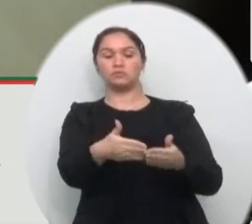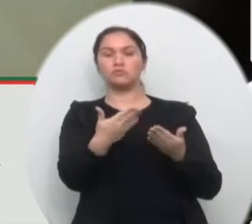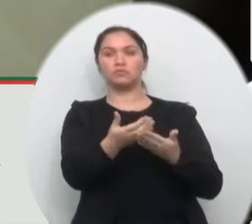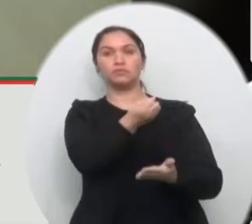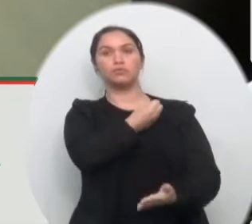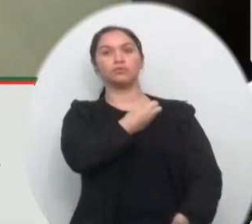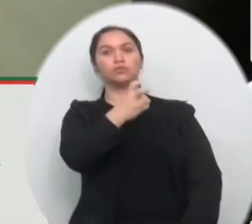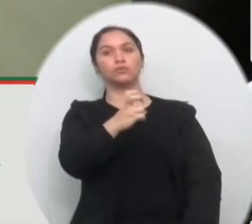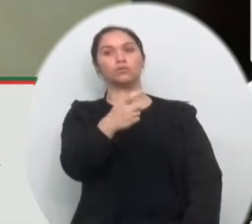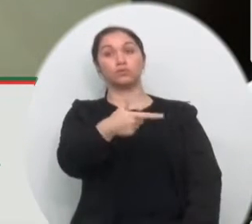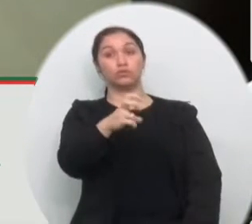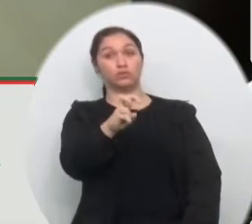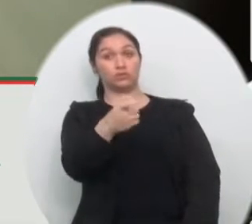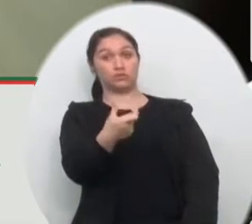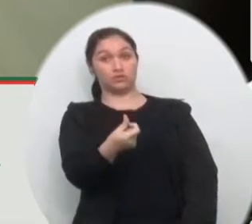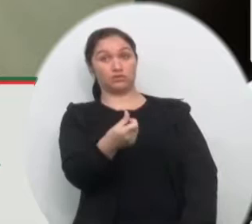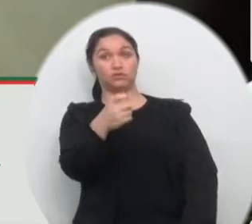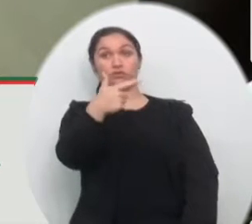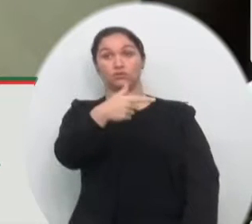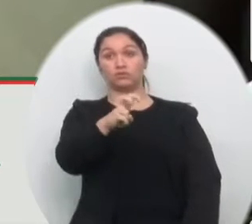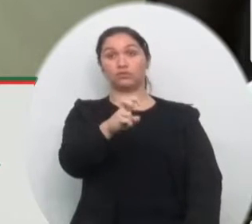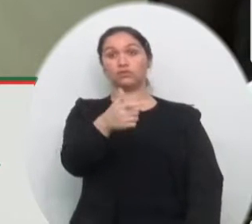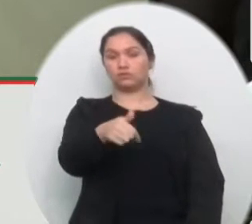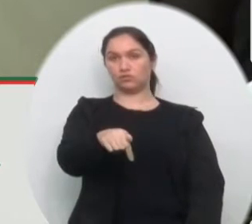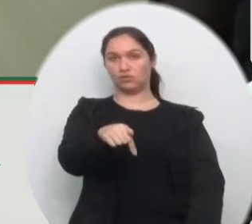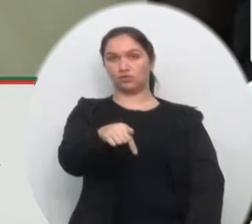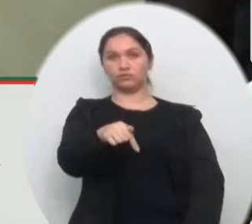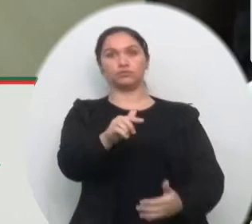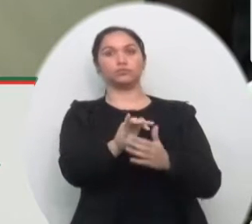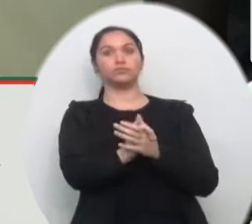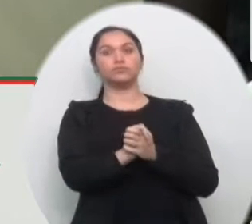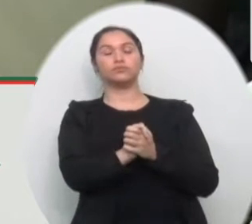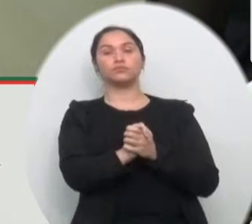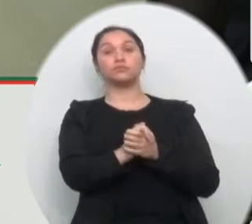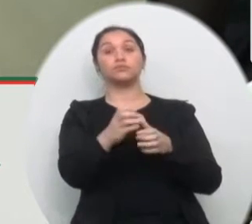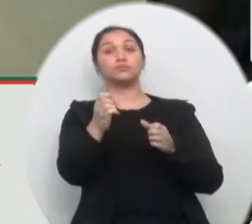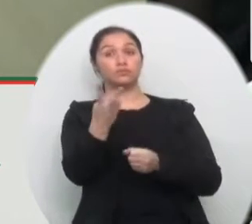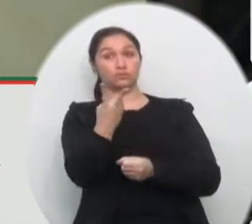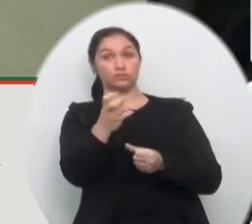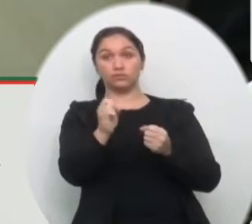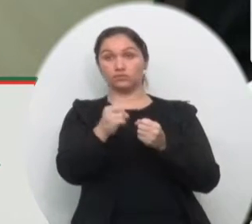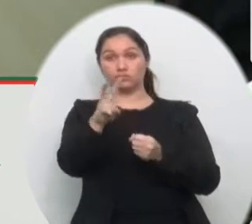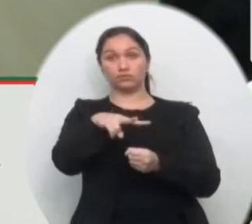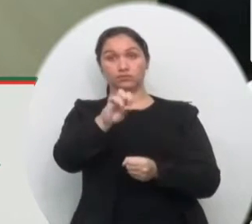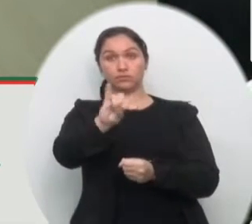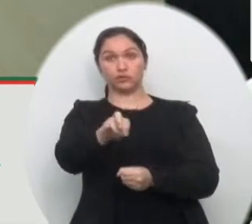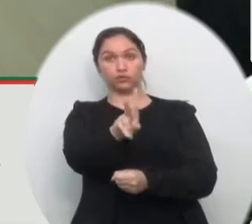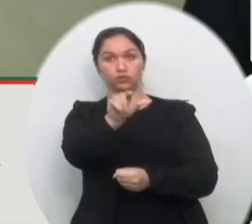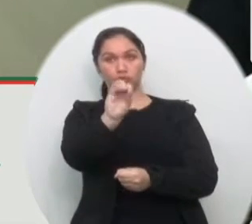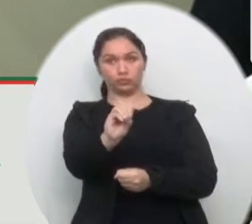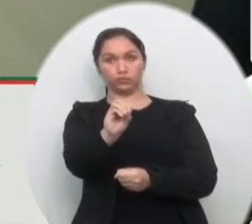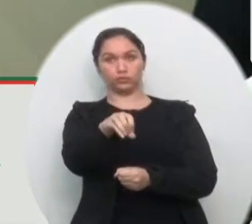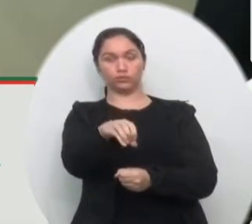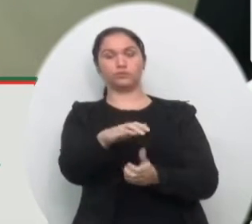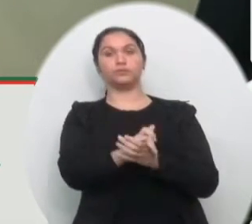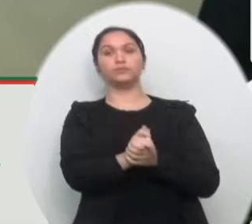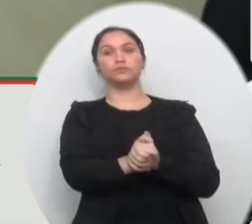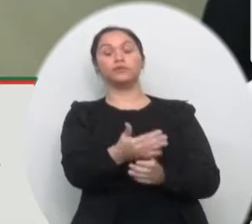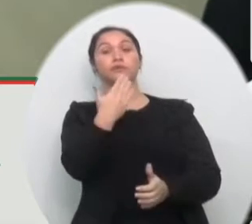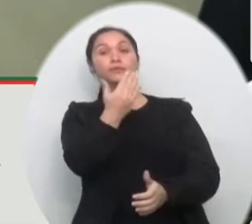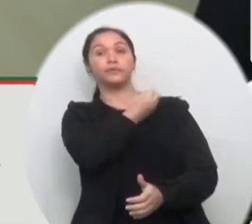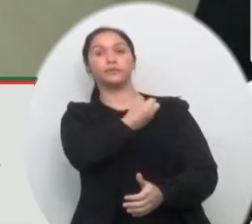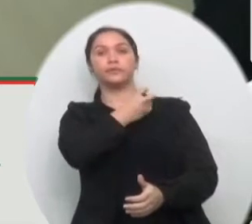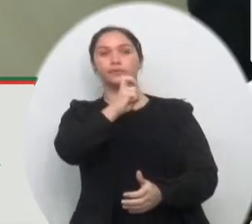número 256 257/18, ambas de autoria do vereador Júlio Kaminski. Indicações